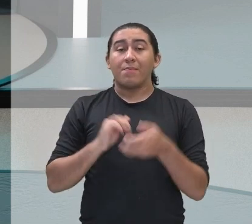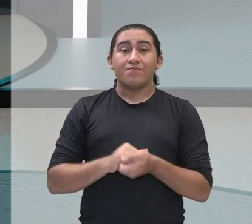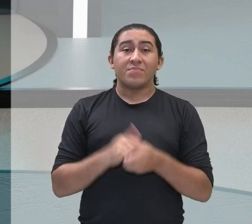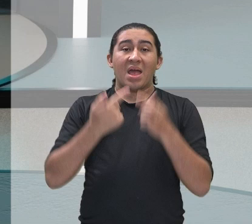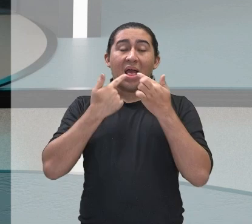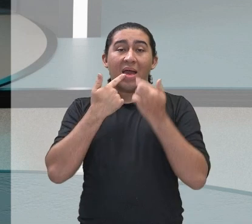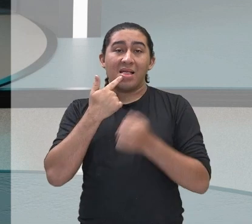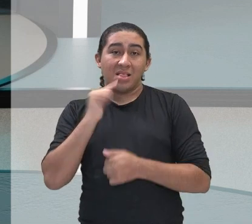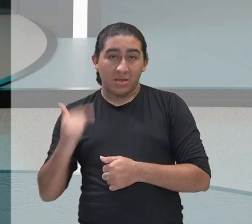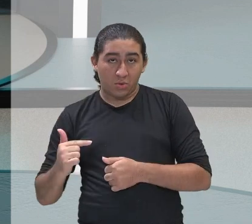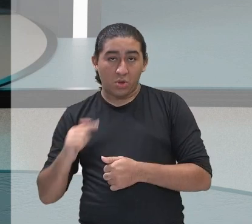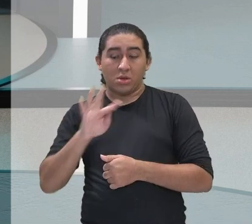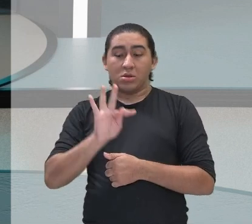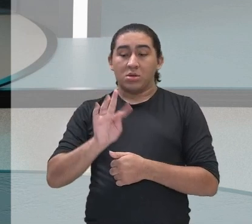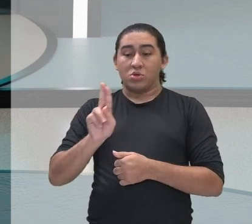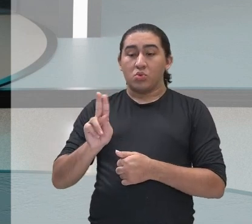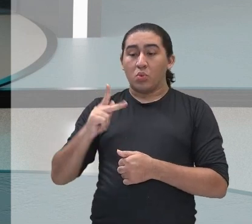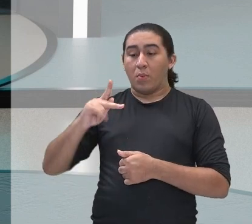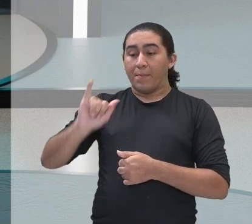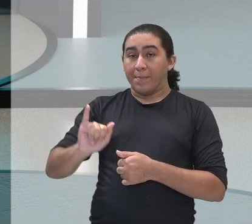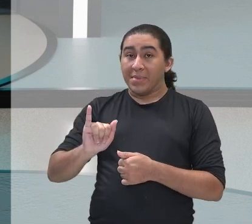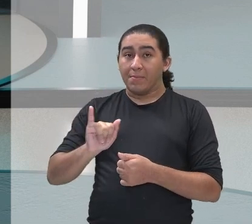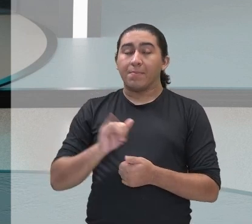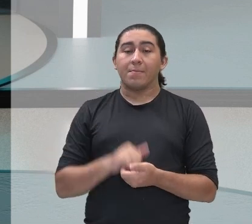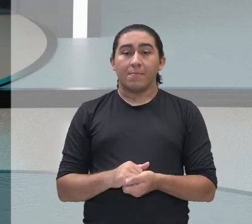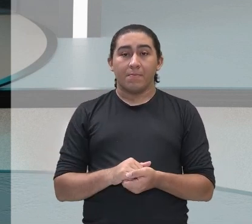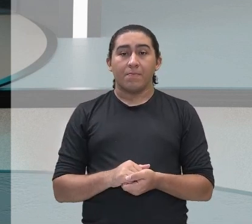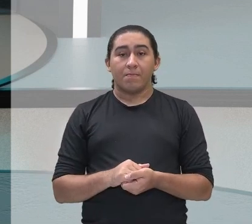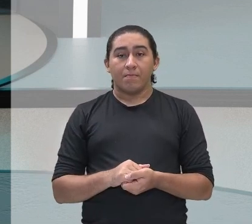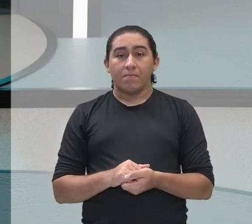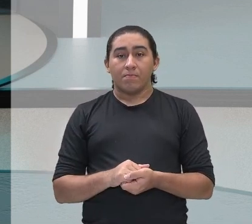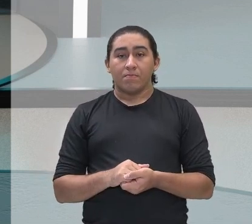tupi, né, aqui no Brasil. Na